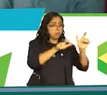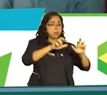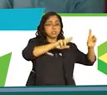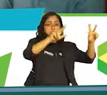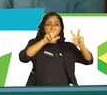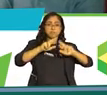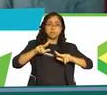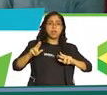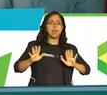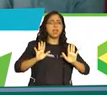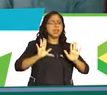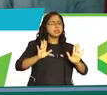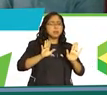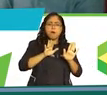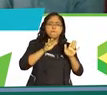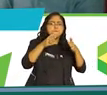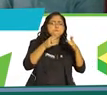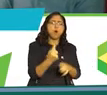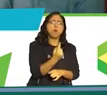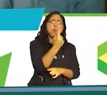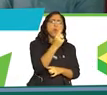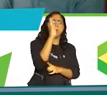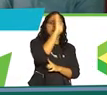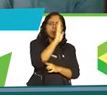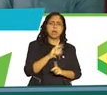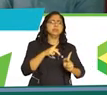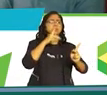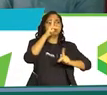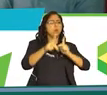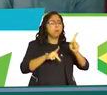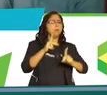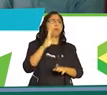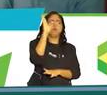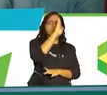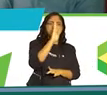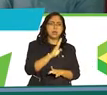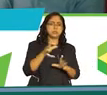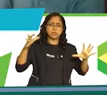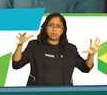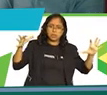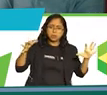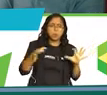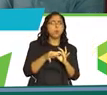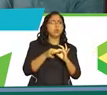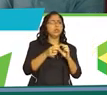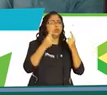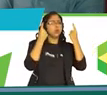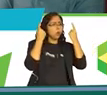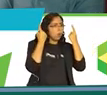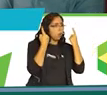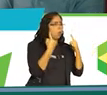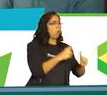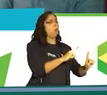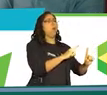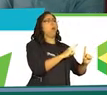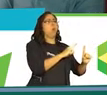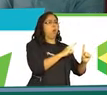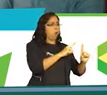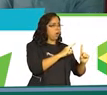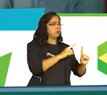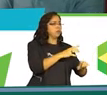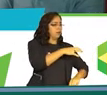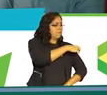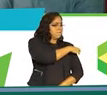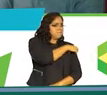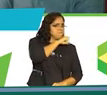que é o Brasil, que é o povo brasileiro, e que nos une também, é preciso dizer, contra esse fascínora genocida